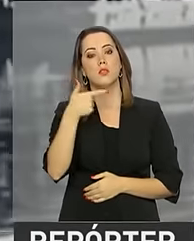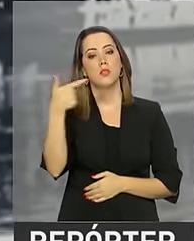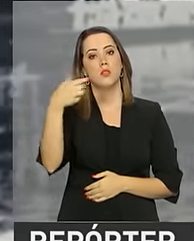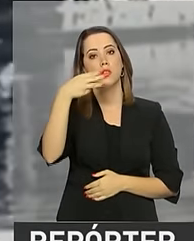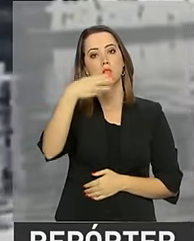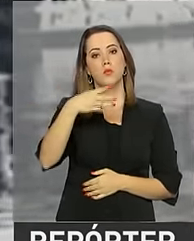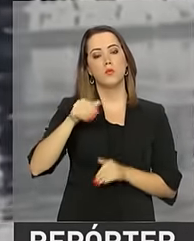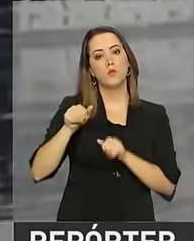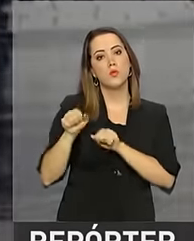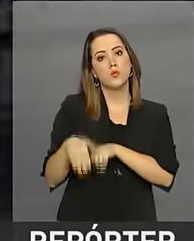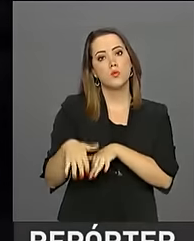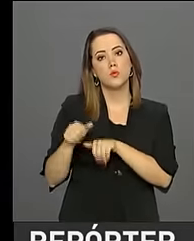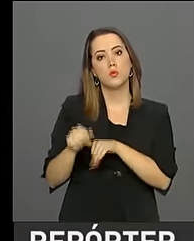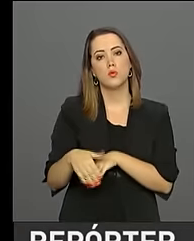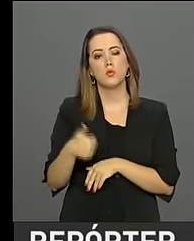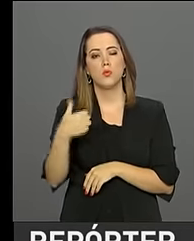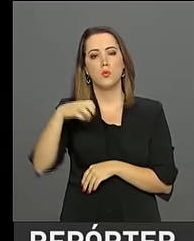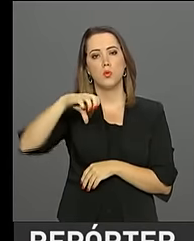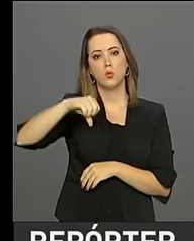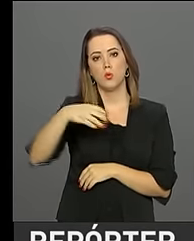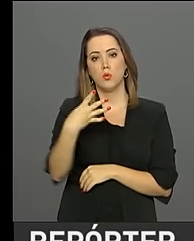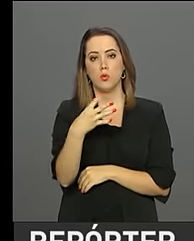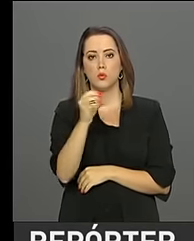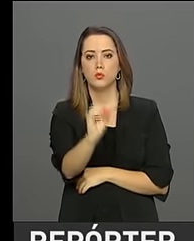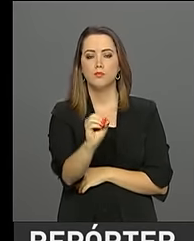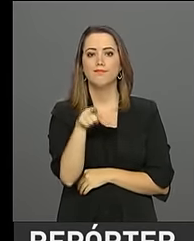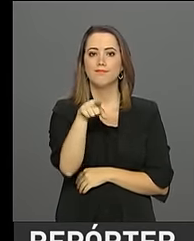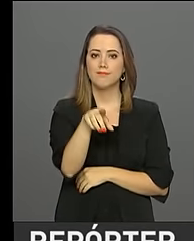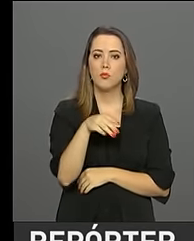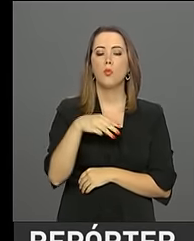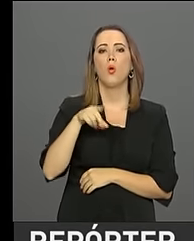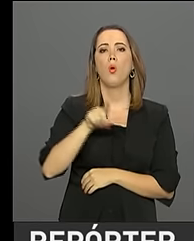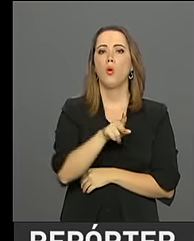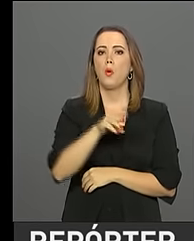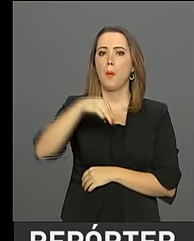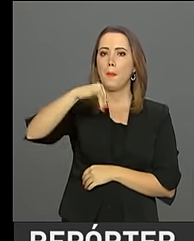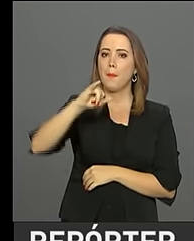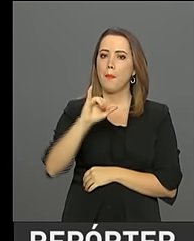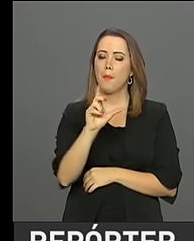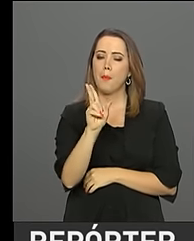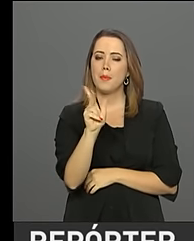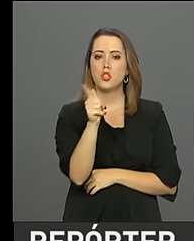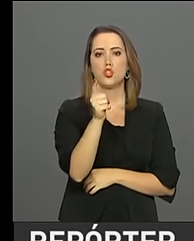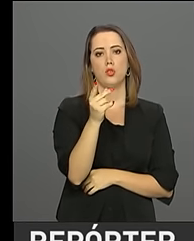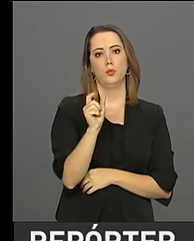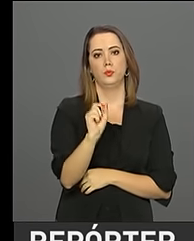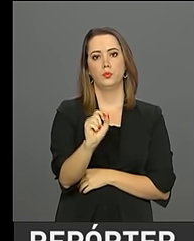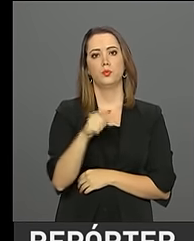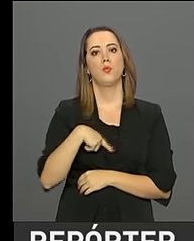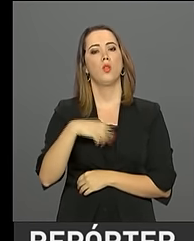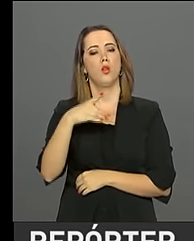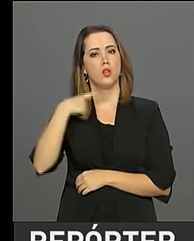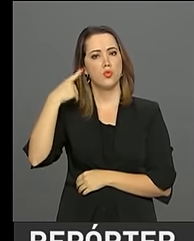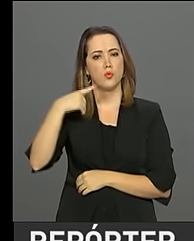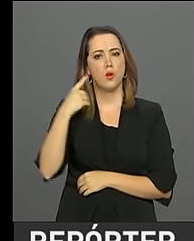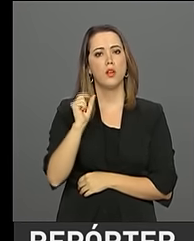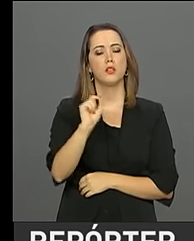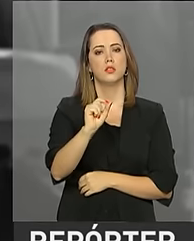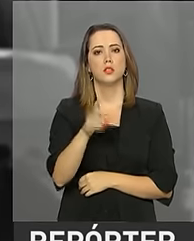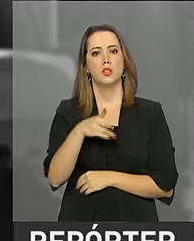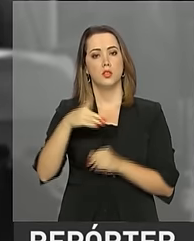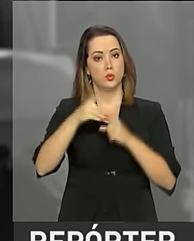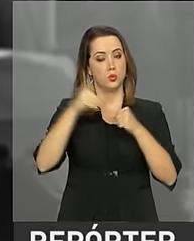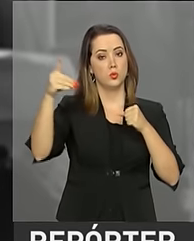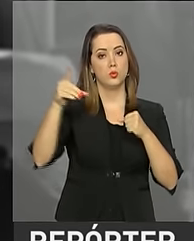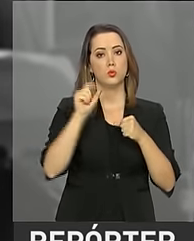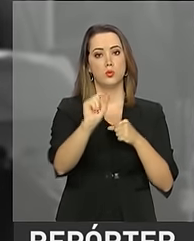23 de setembro de 1940, Michel Miguel Elias Temer Lulia é advogado e doutor em Direito pela Pontifícia